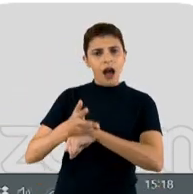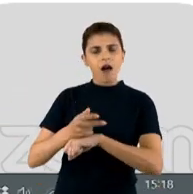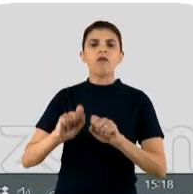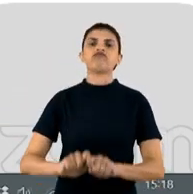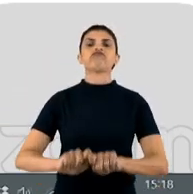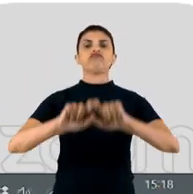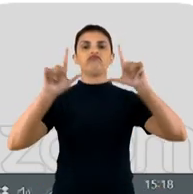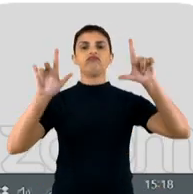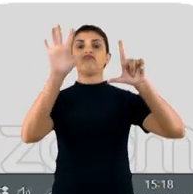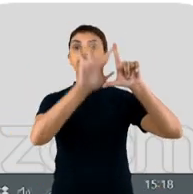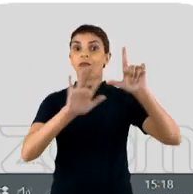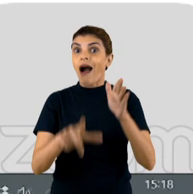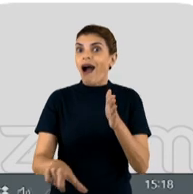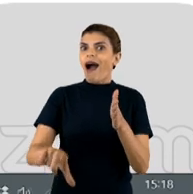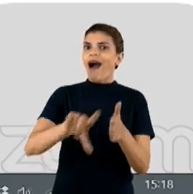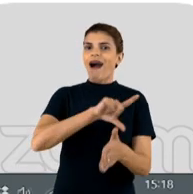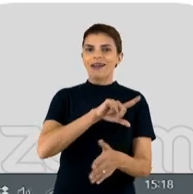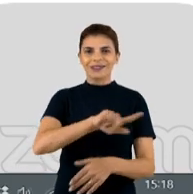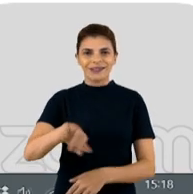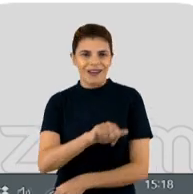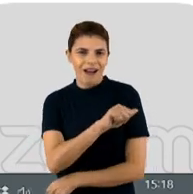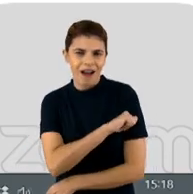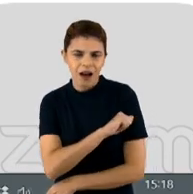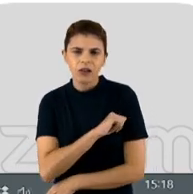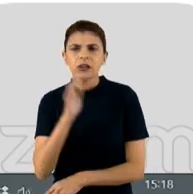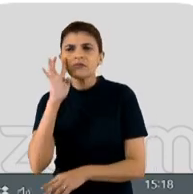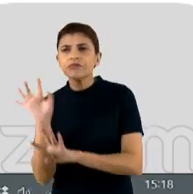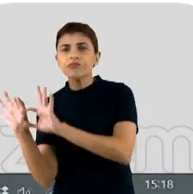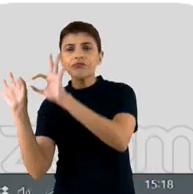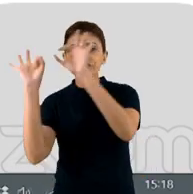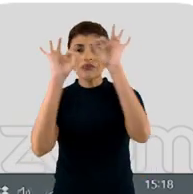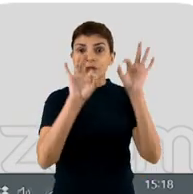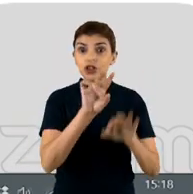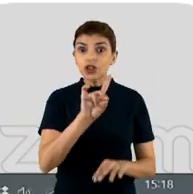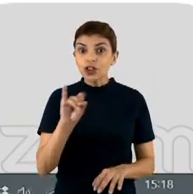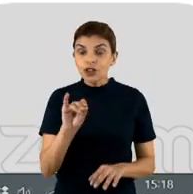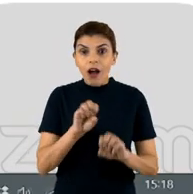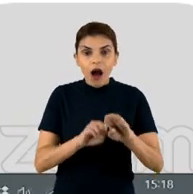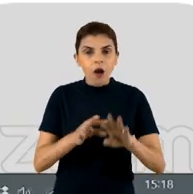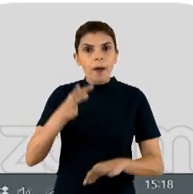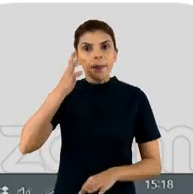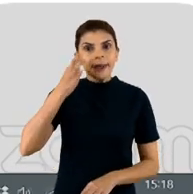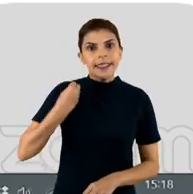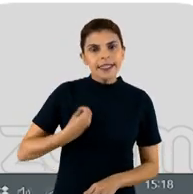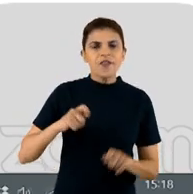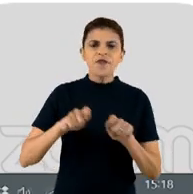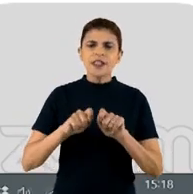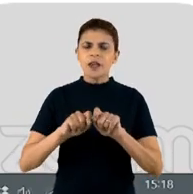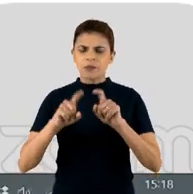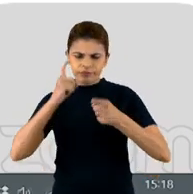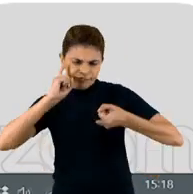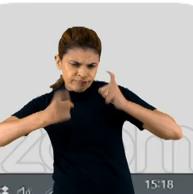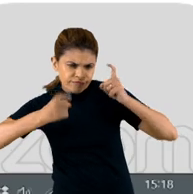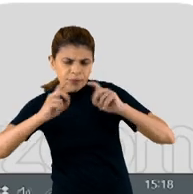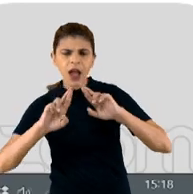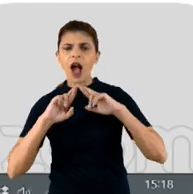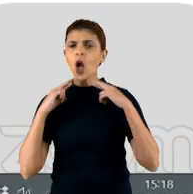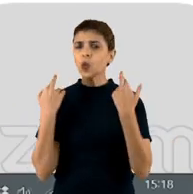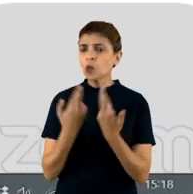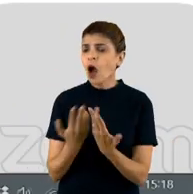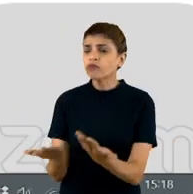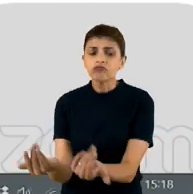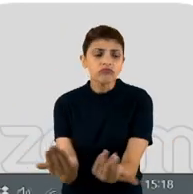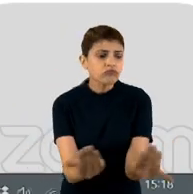gente publicou a videoaula com antecedência. No dia da aula presencial, então, nós fizemos uma reunião com os alunos